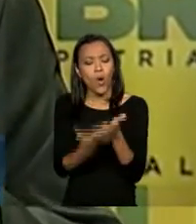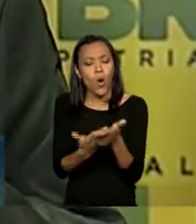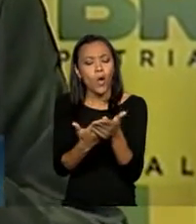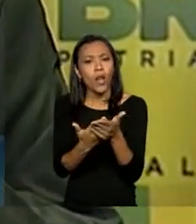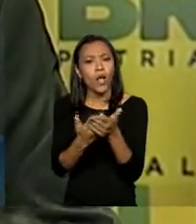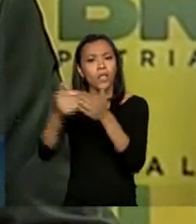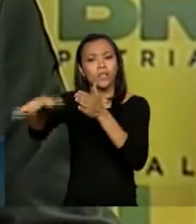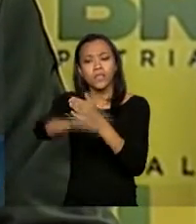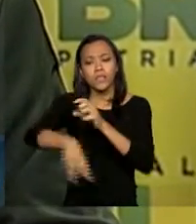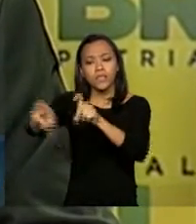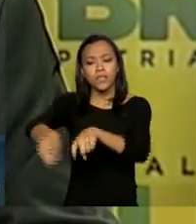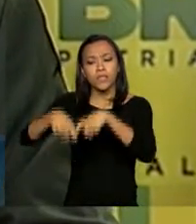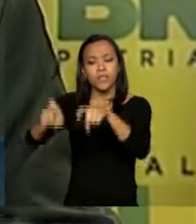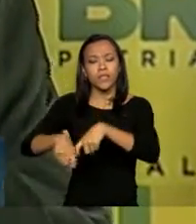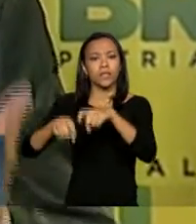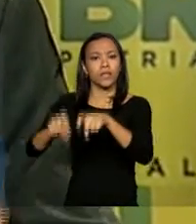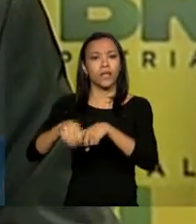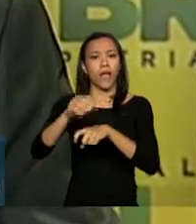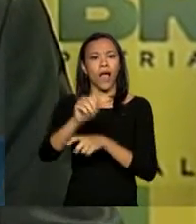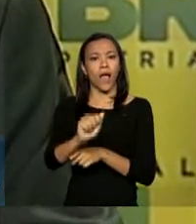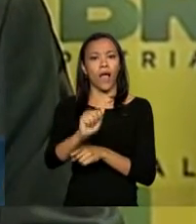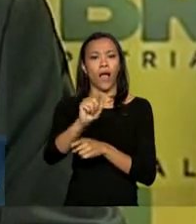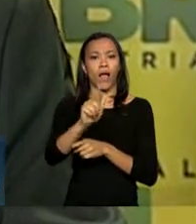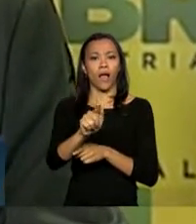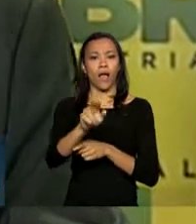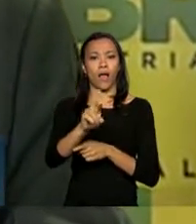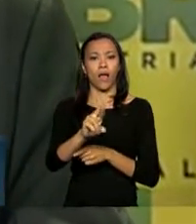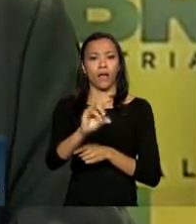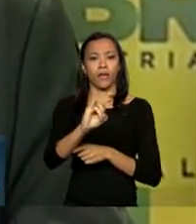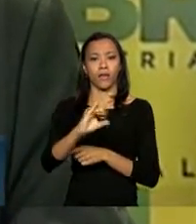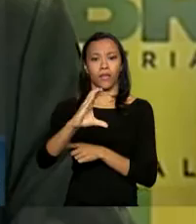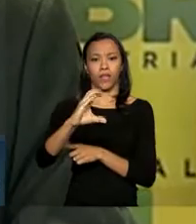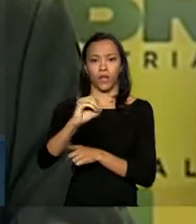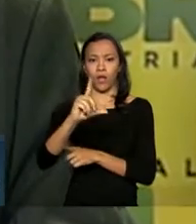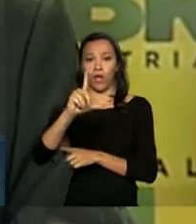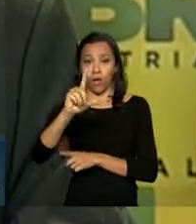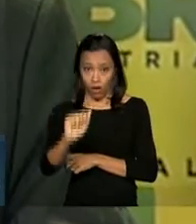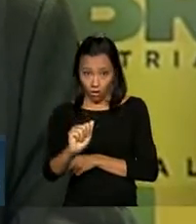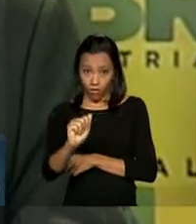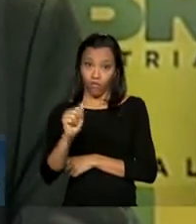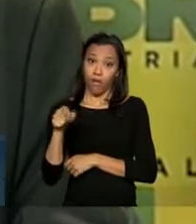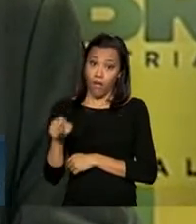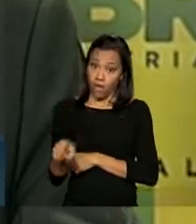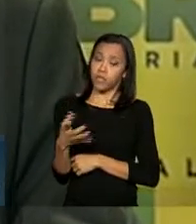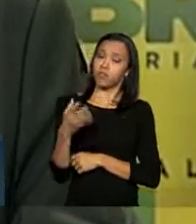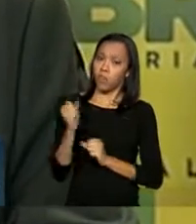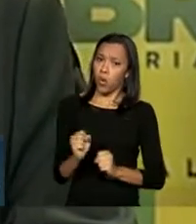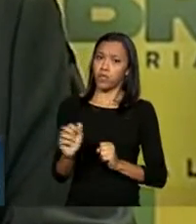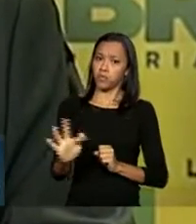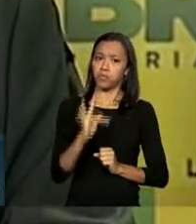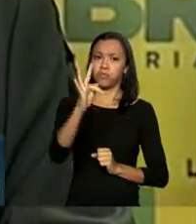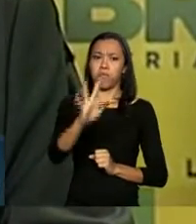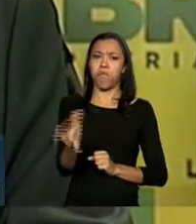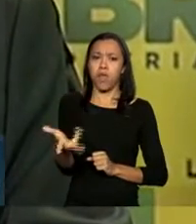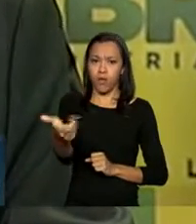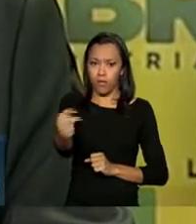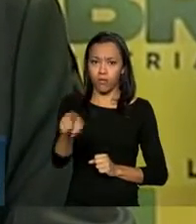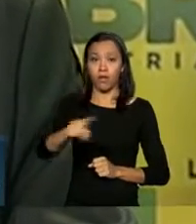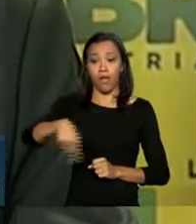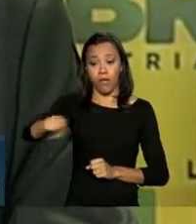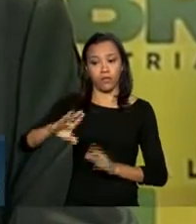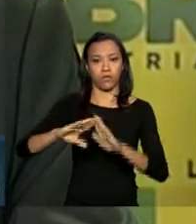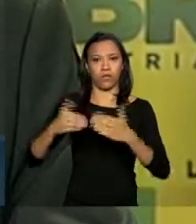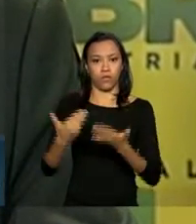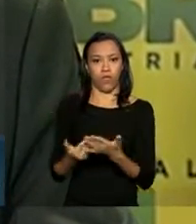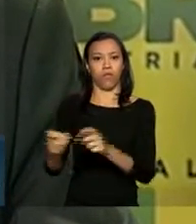há excelência nessas escolas que precisa de visibilidade. De novo, elas podem melhorar? Elas podem melhorar, sim. Mas é